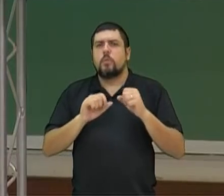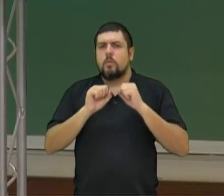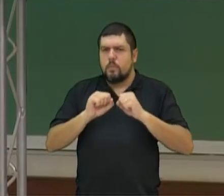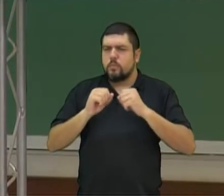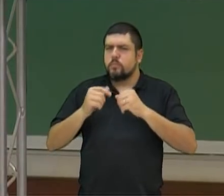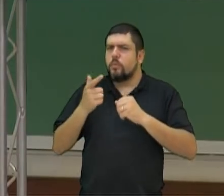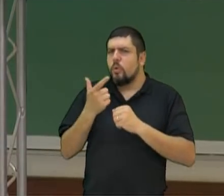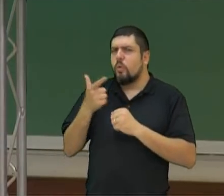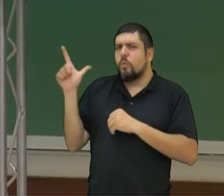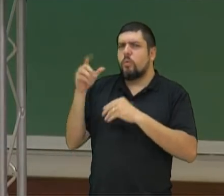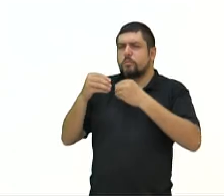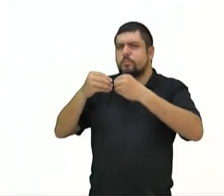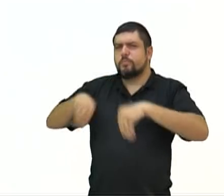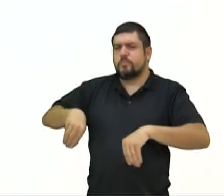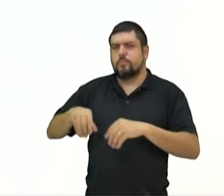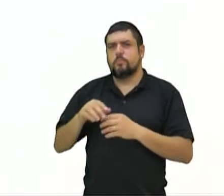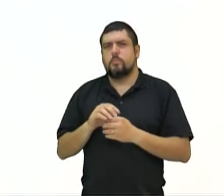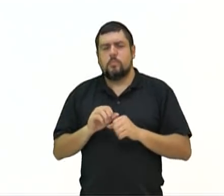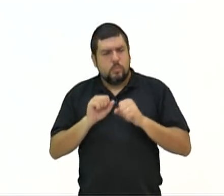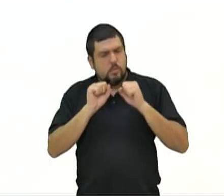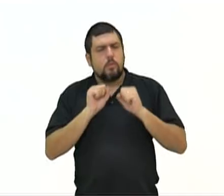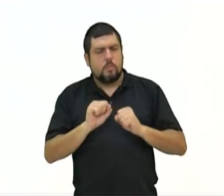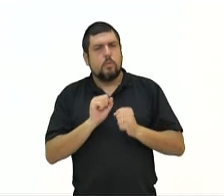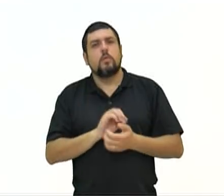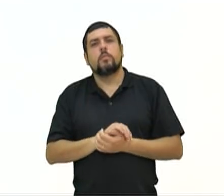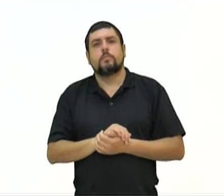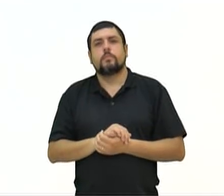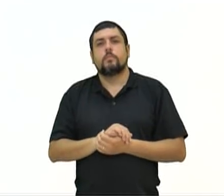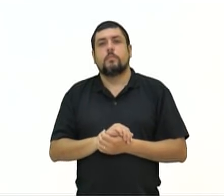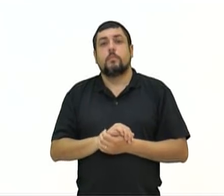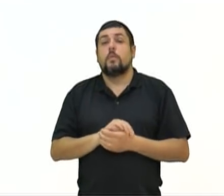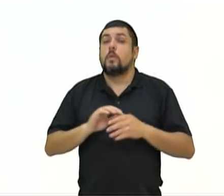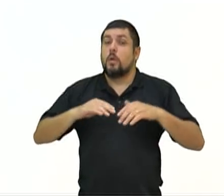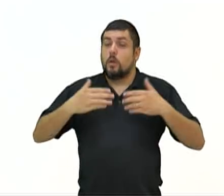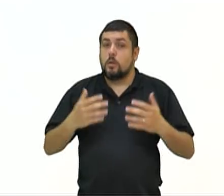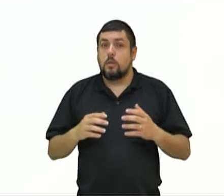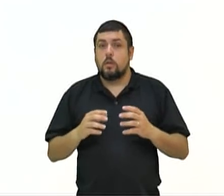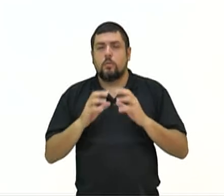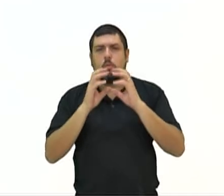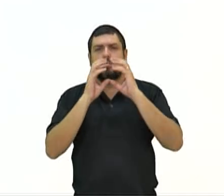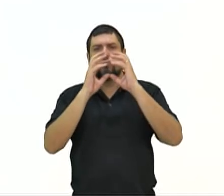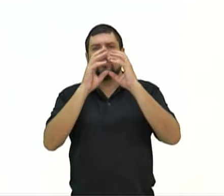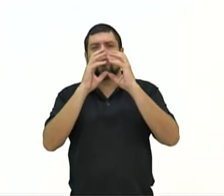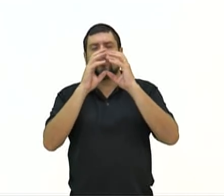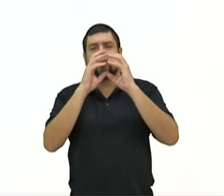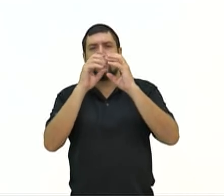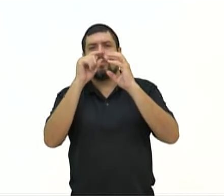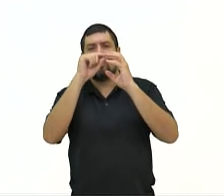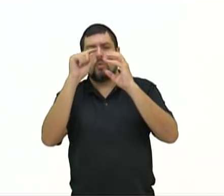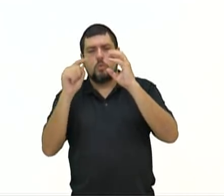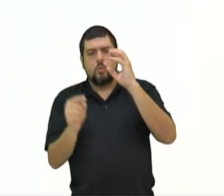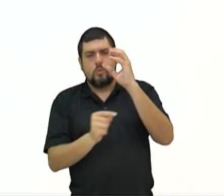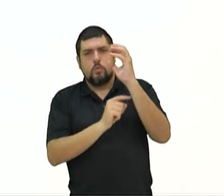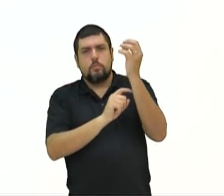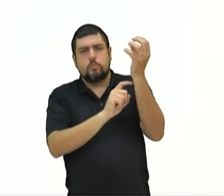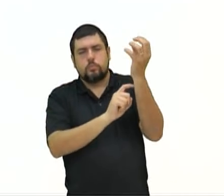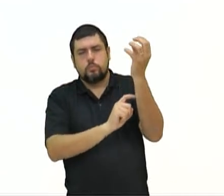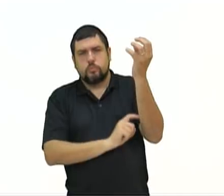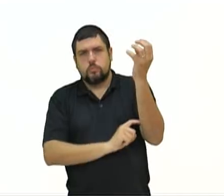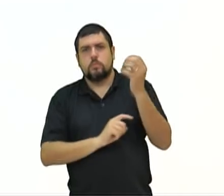Com certeza. O funcionamento do sistema nervoso depende da saúde mental, né? Da manutenção da saúde